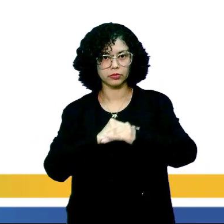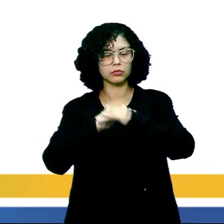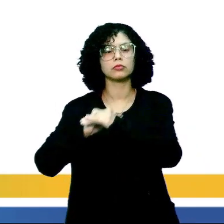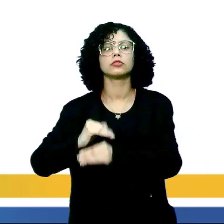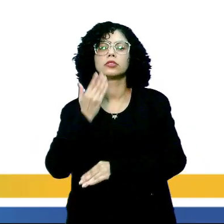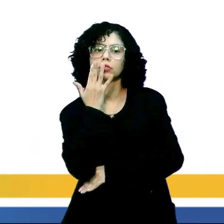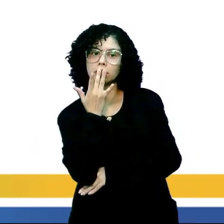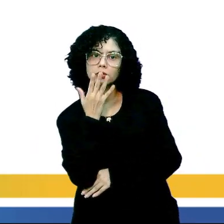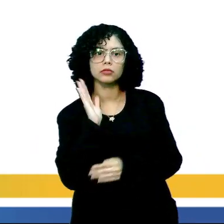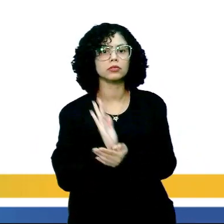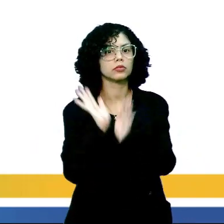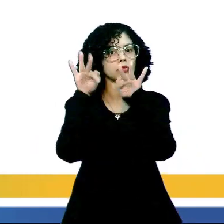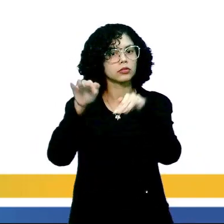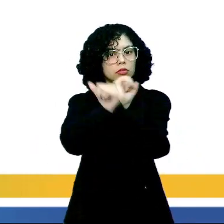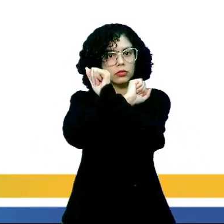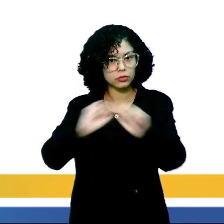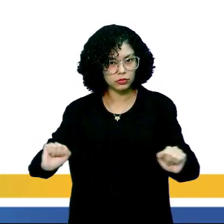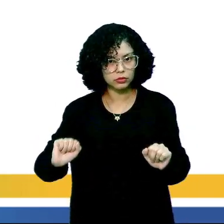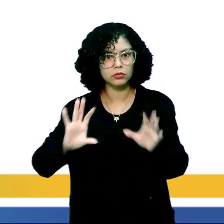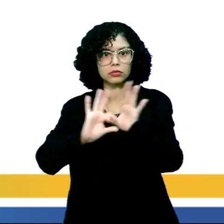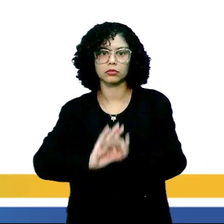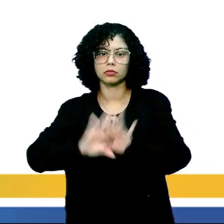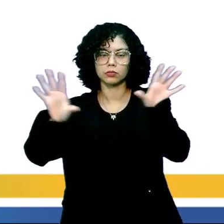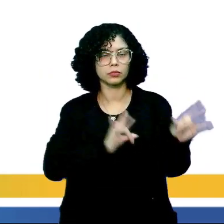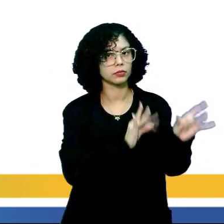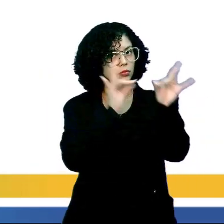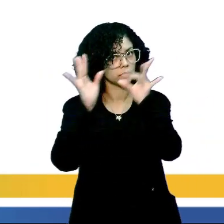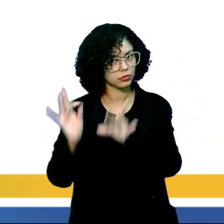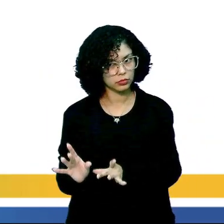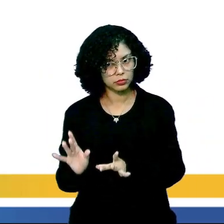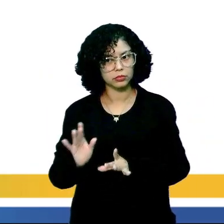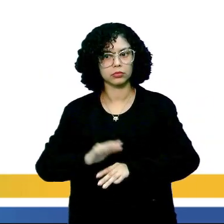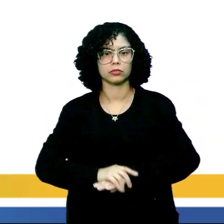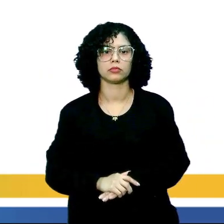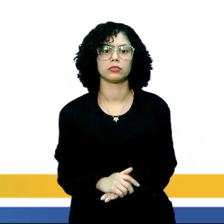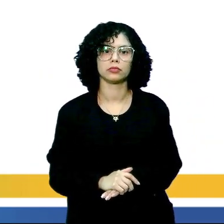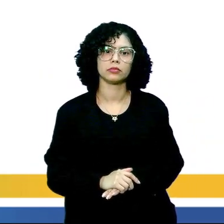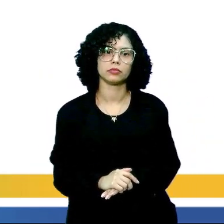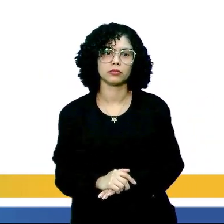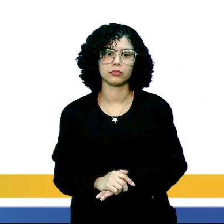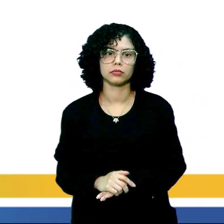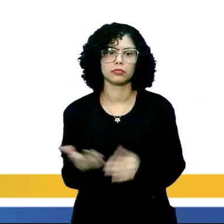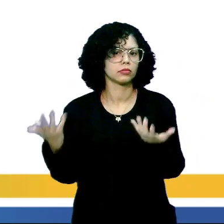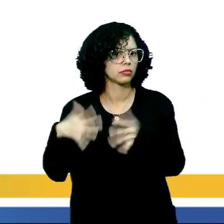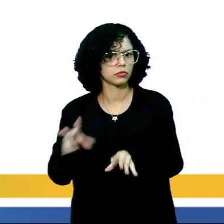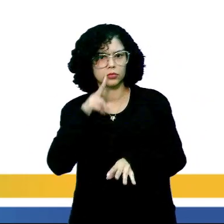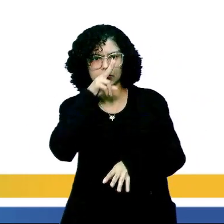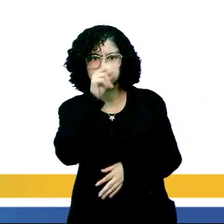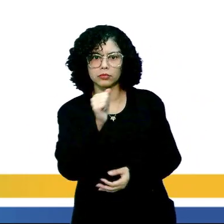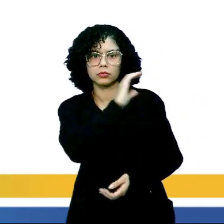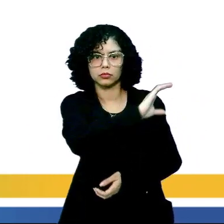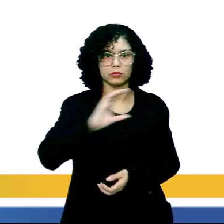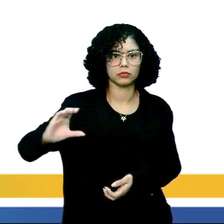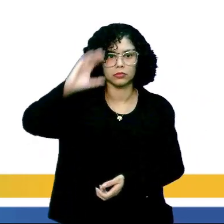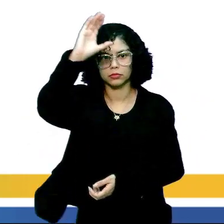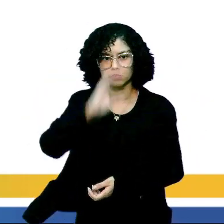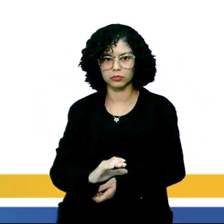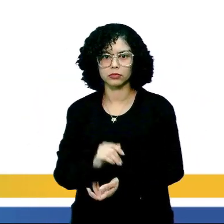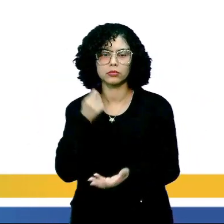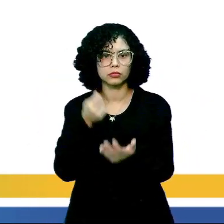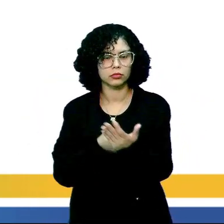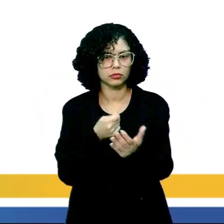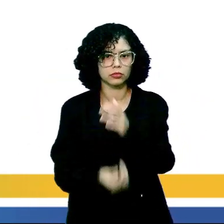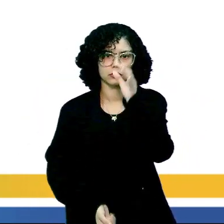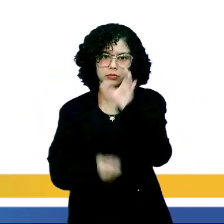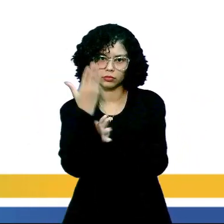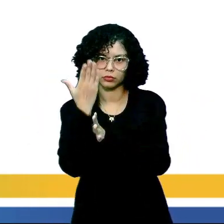republicano, igualdade racial, fim da escravidão, liberdade de comércio. Não queriam o poder da Igreja Católica, que